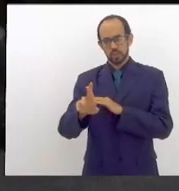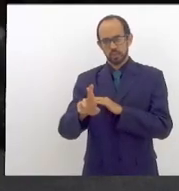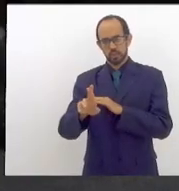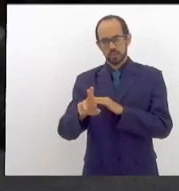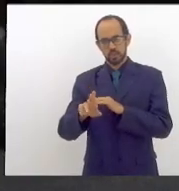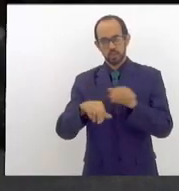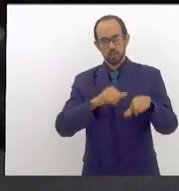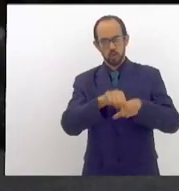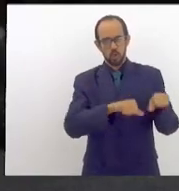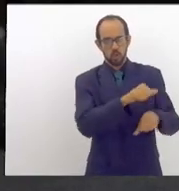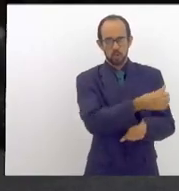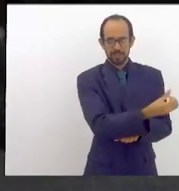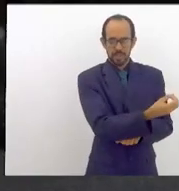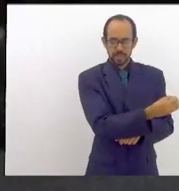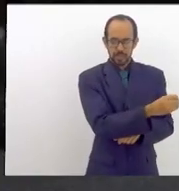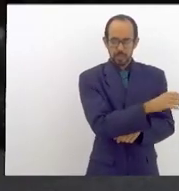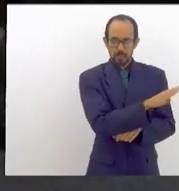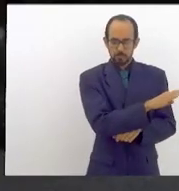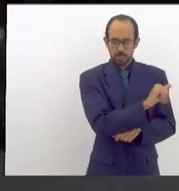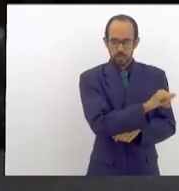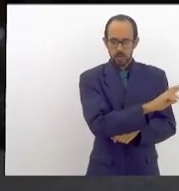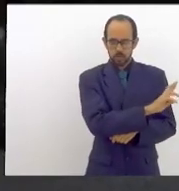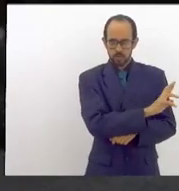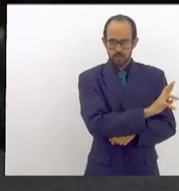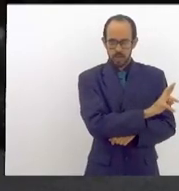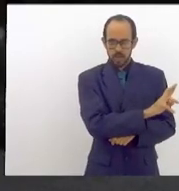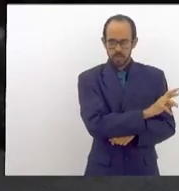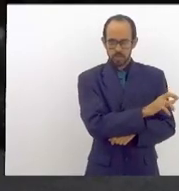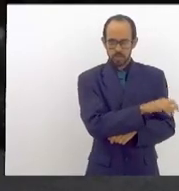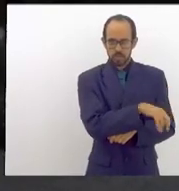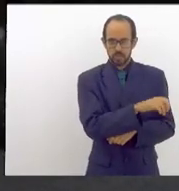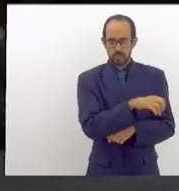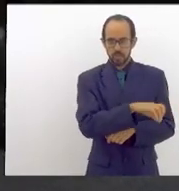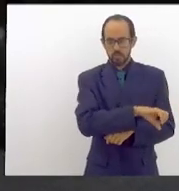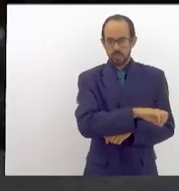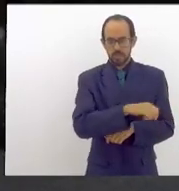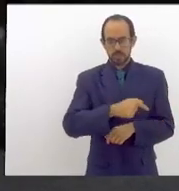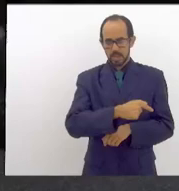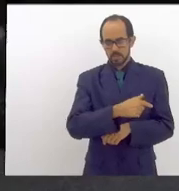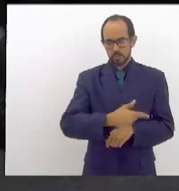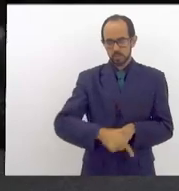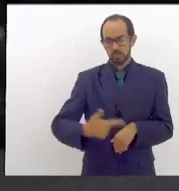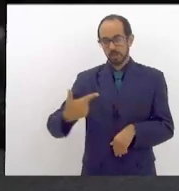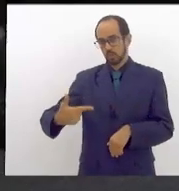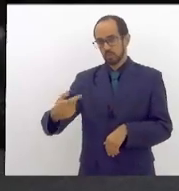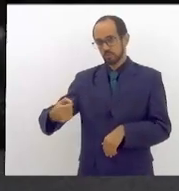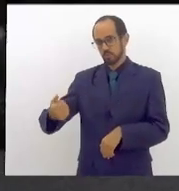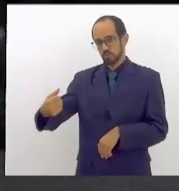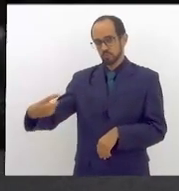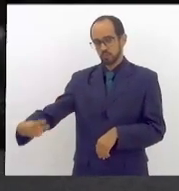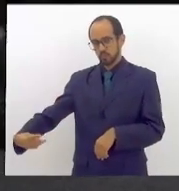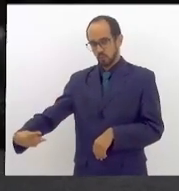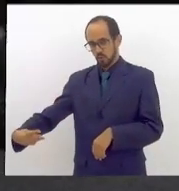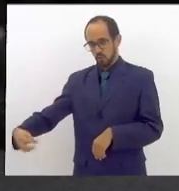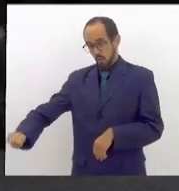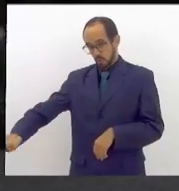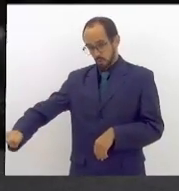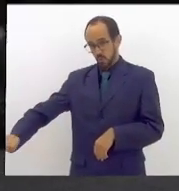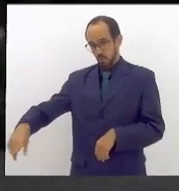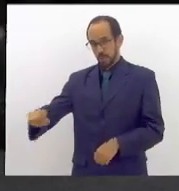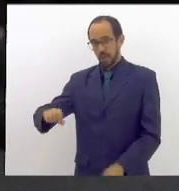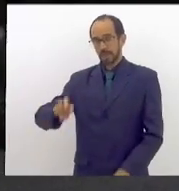e perdas acumuladas de 97 para 2018 por partes 3 bilhões de reais